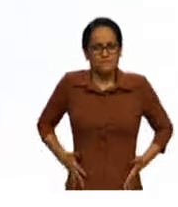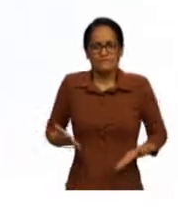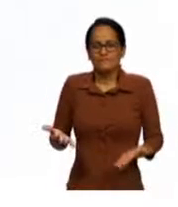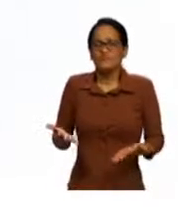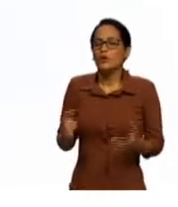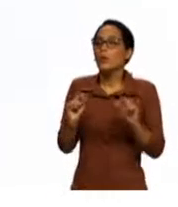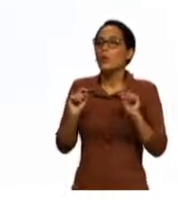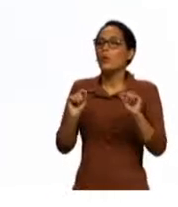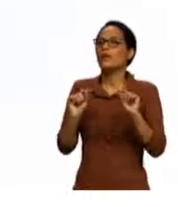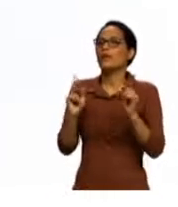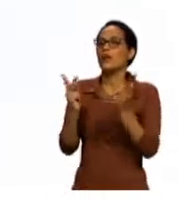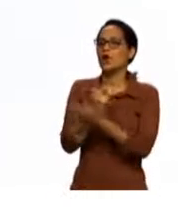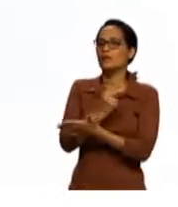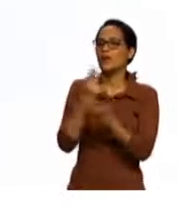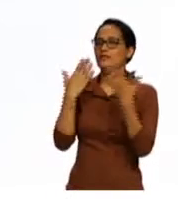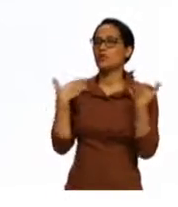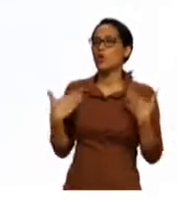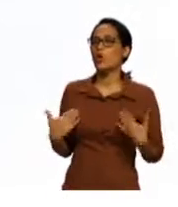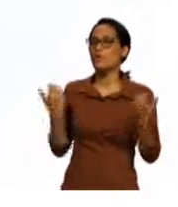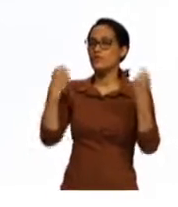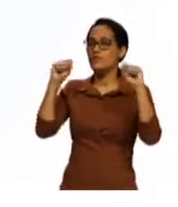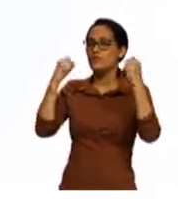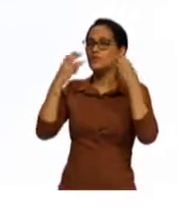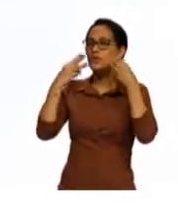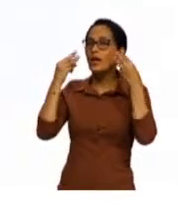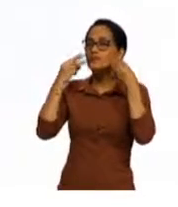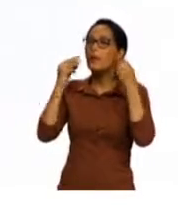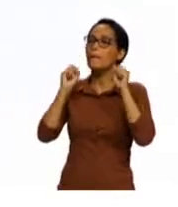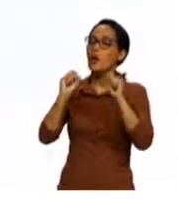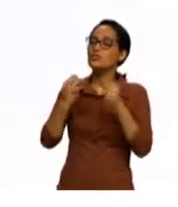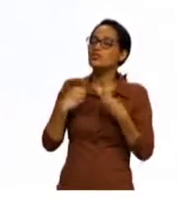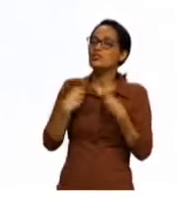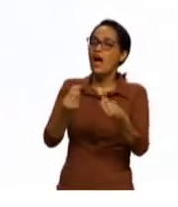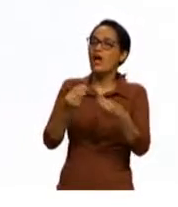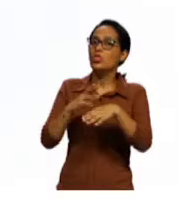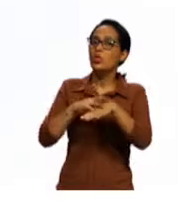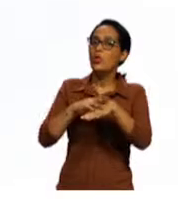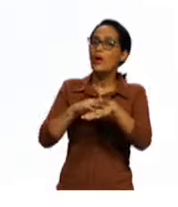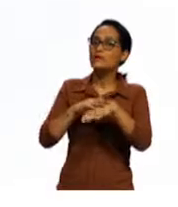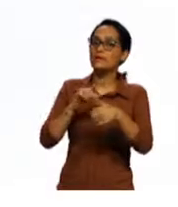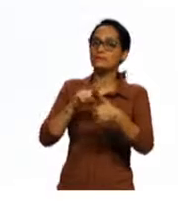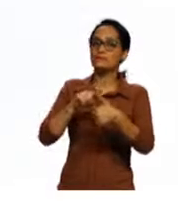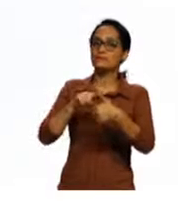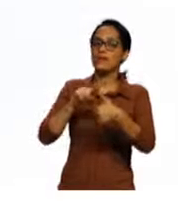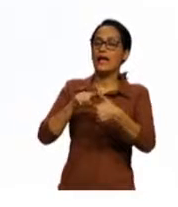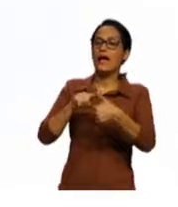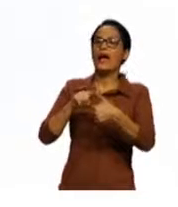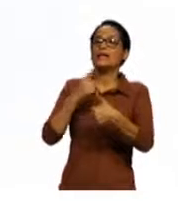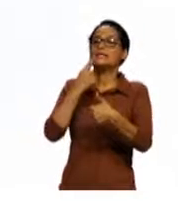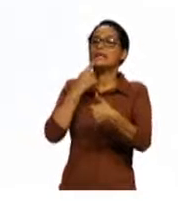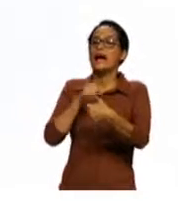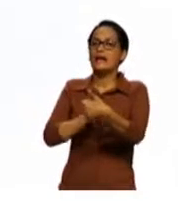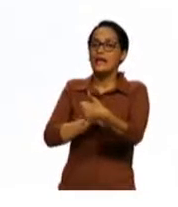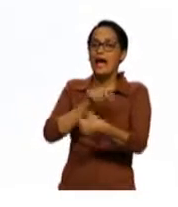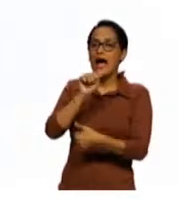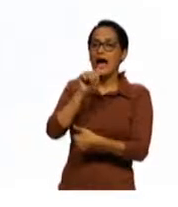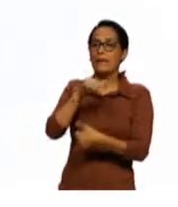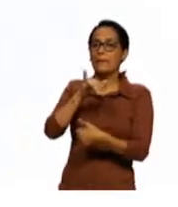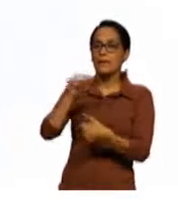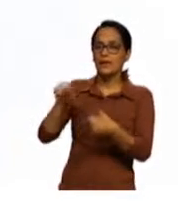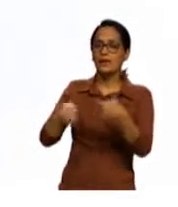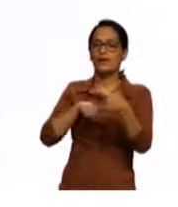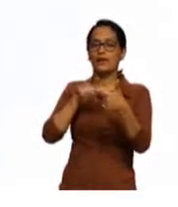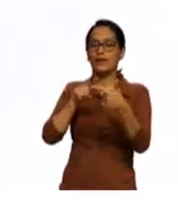é um fator de risco que pode desencadear doenças como anemia, beriberi,